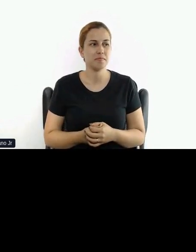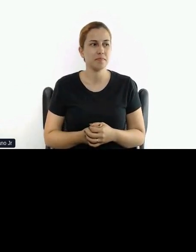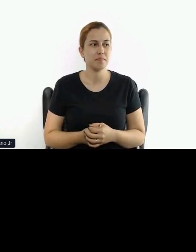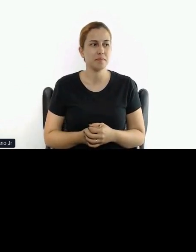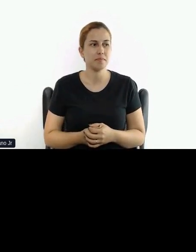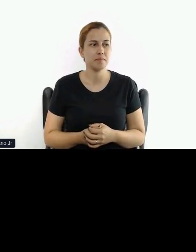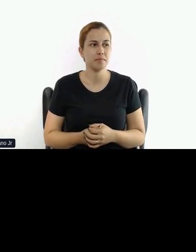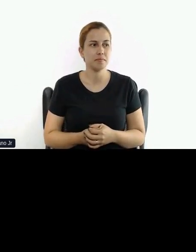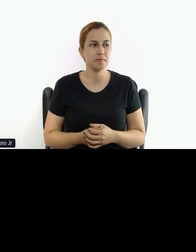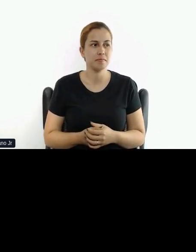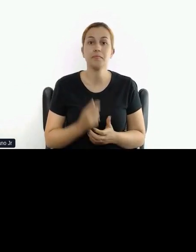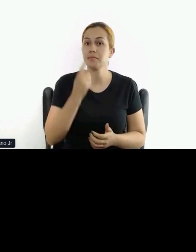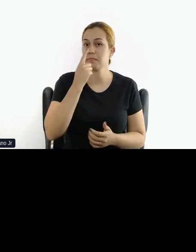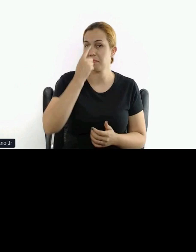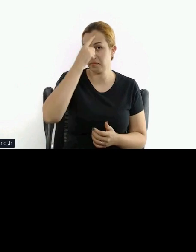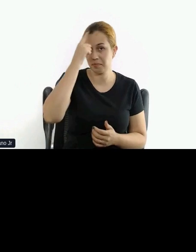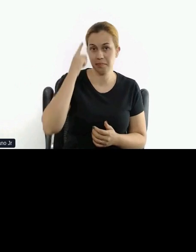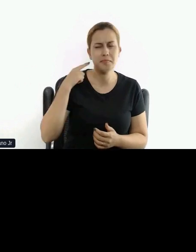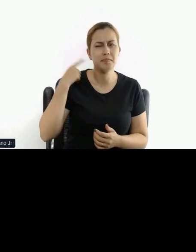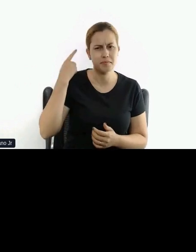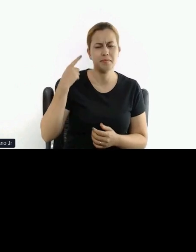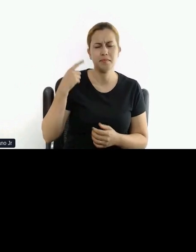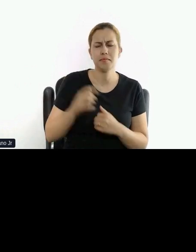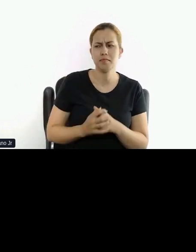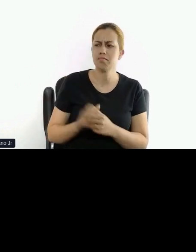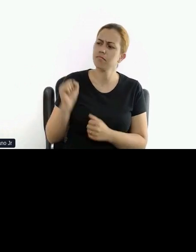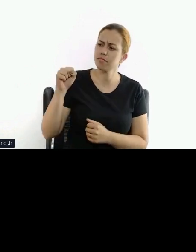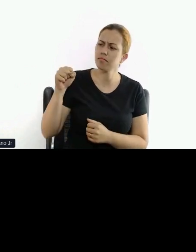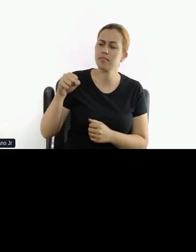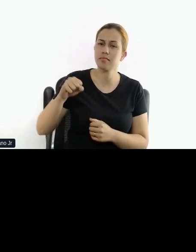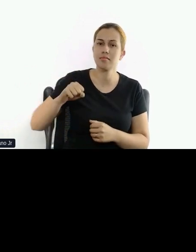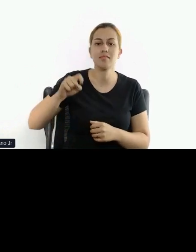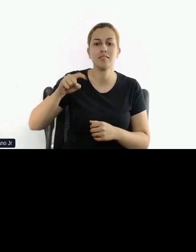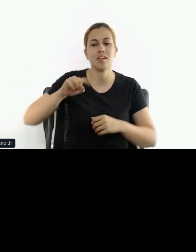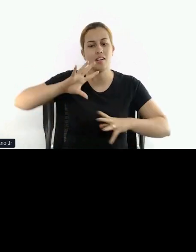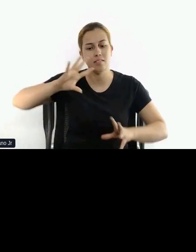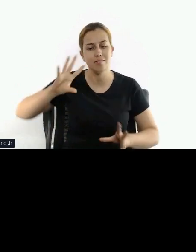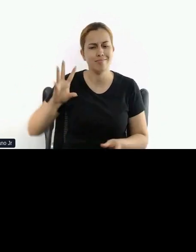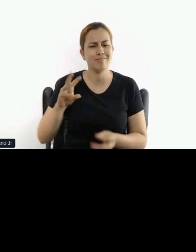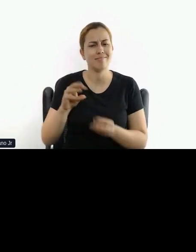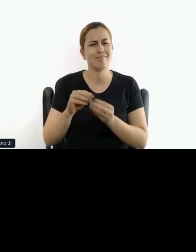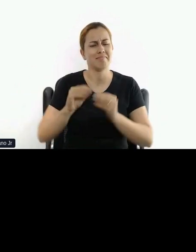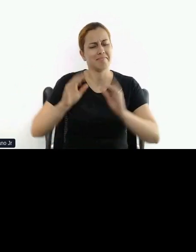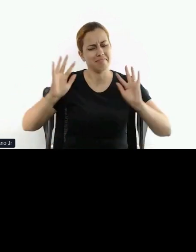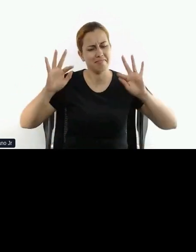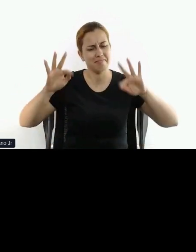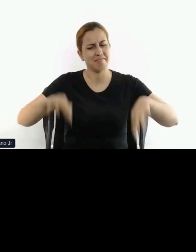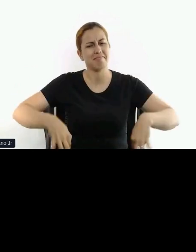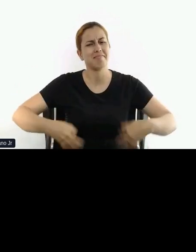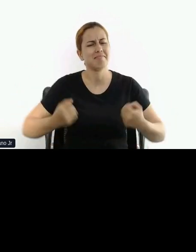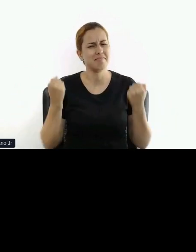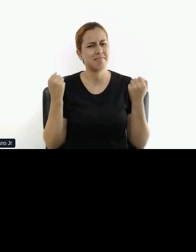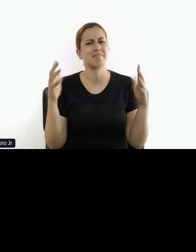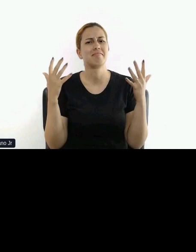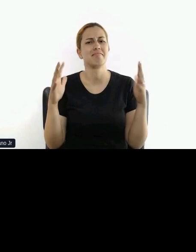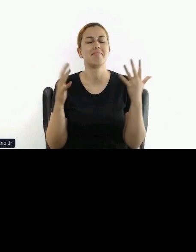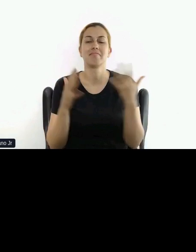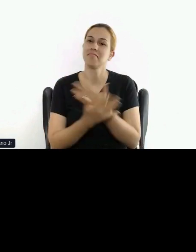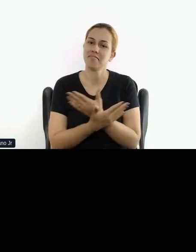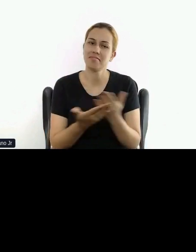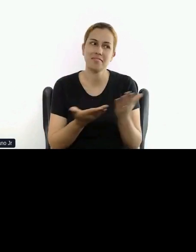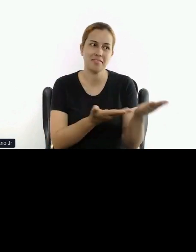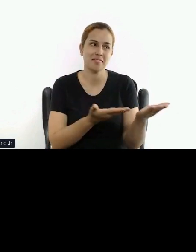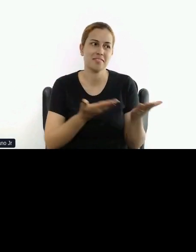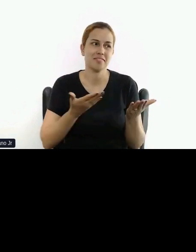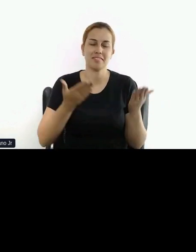A nossa intenção é essa, é a gente poder finalizar, fechar com chave de ouro. Então, vocês são os nossos convidados